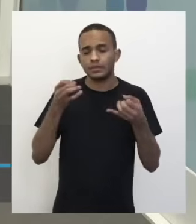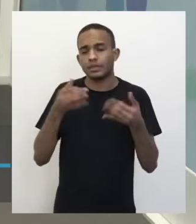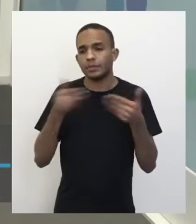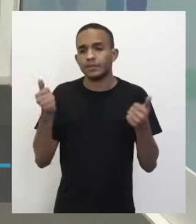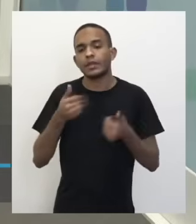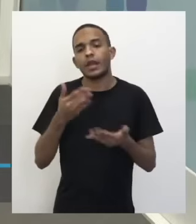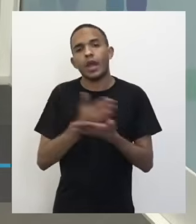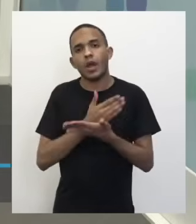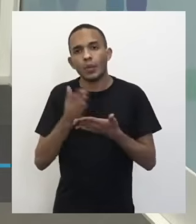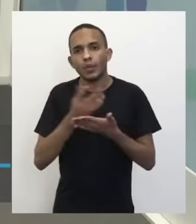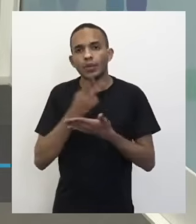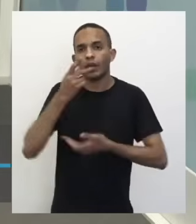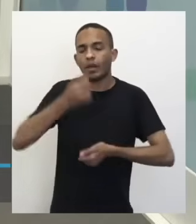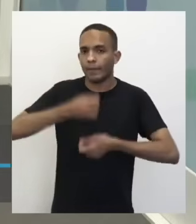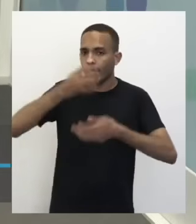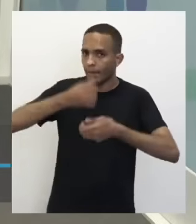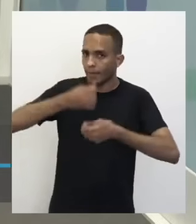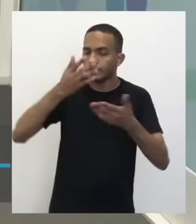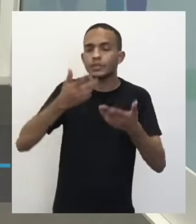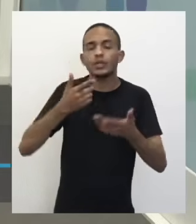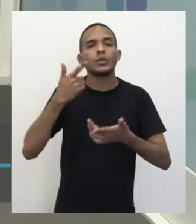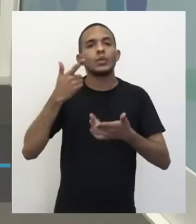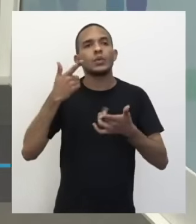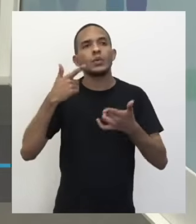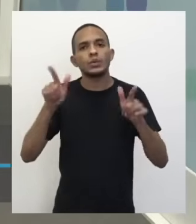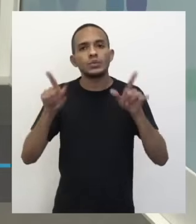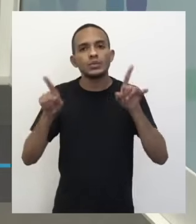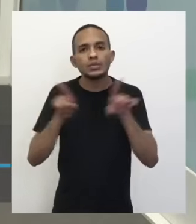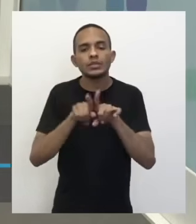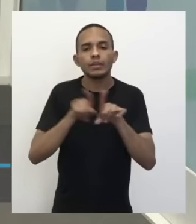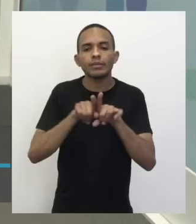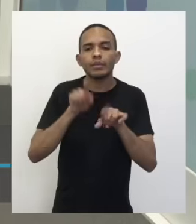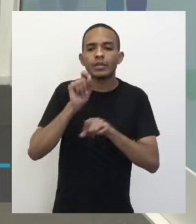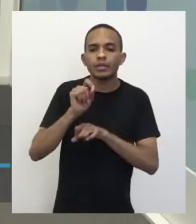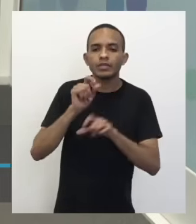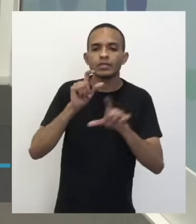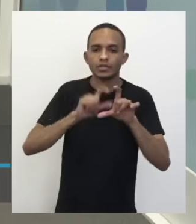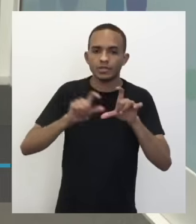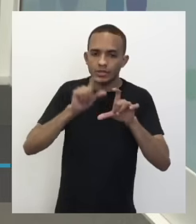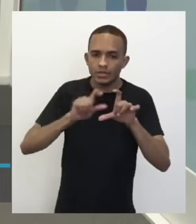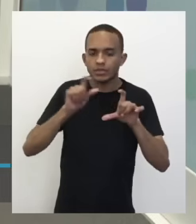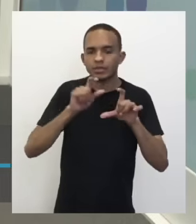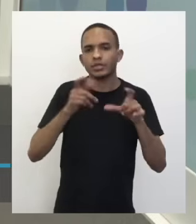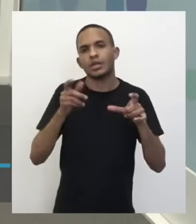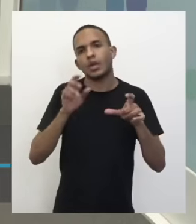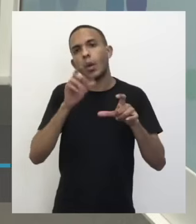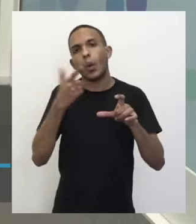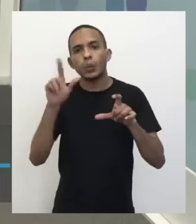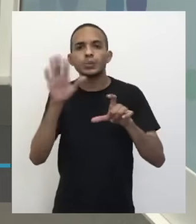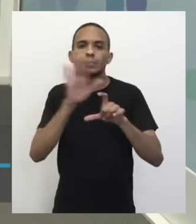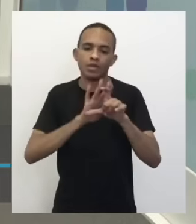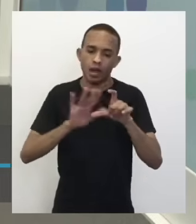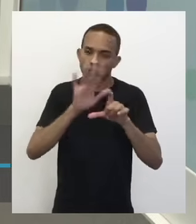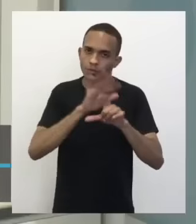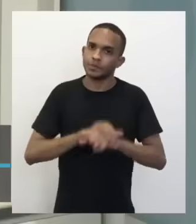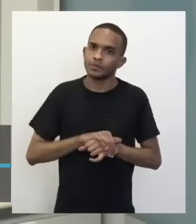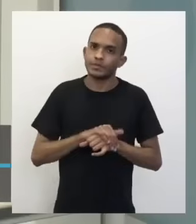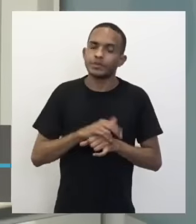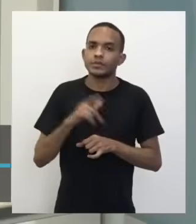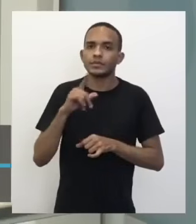estão colocando charge, mas outros também estão colocando tirinha, né? E aí